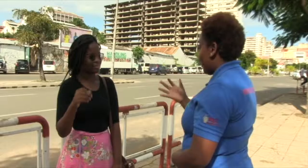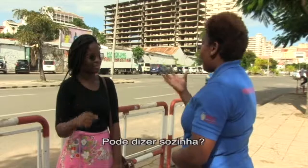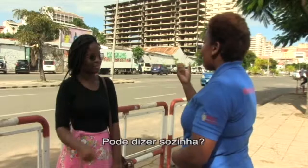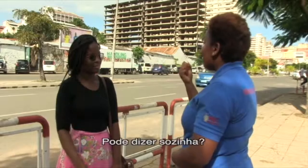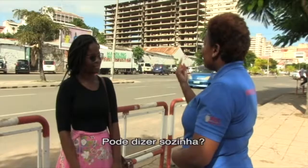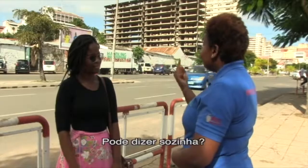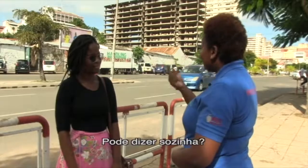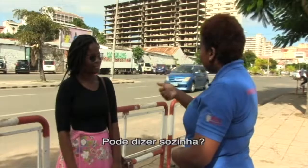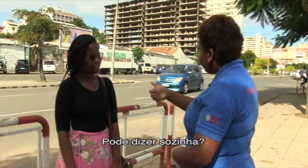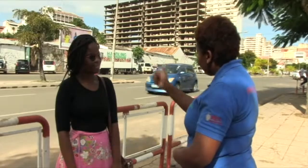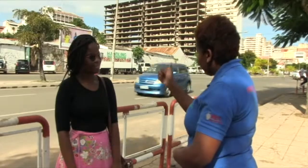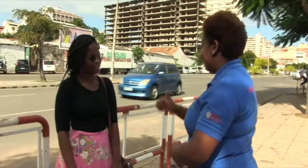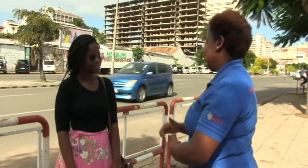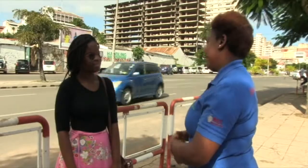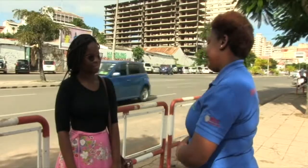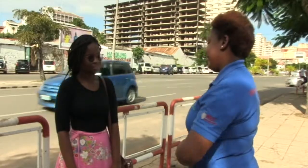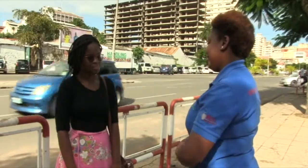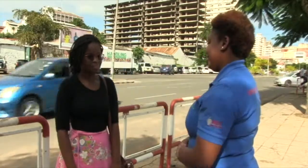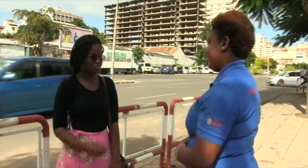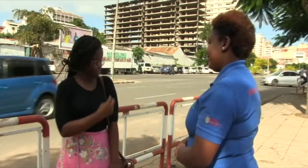Pode dizer sozinha?